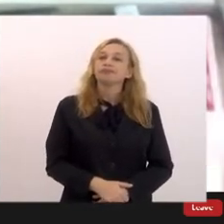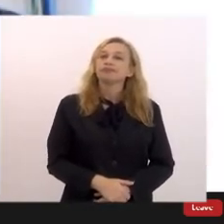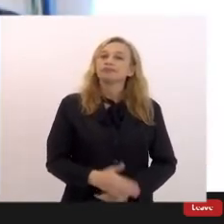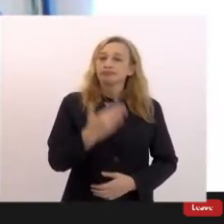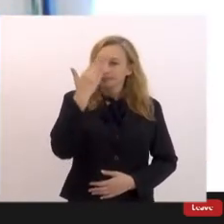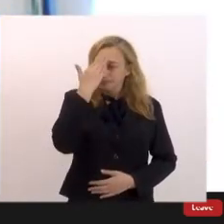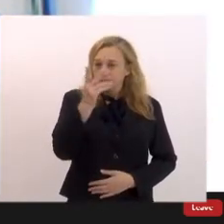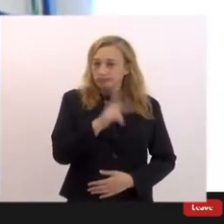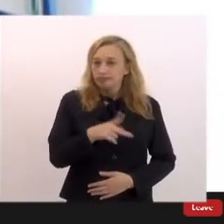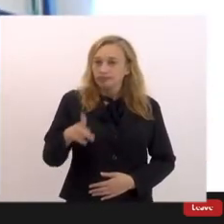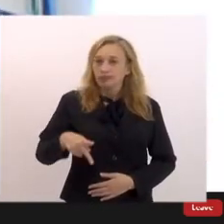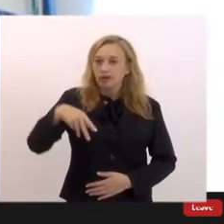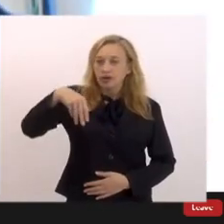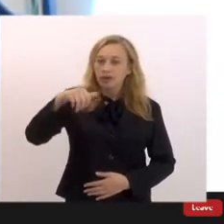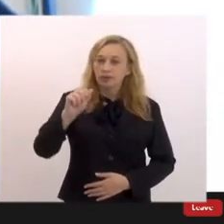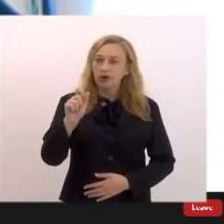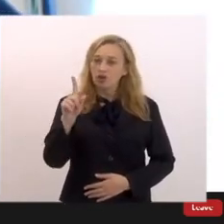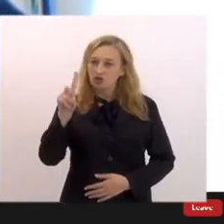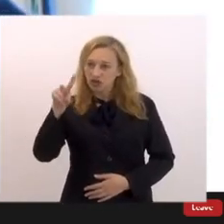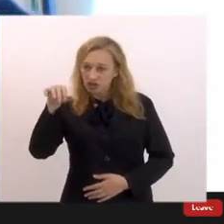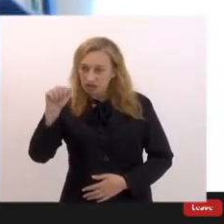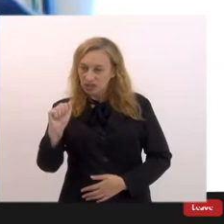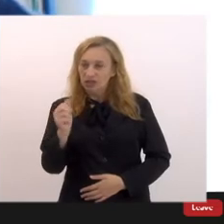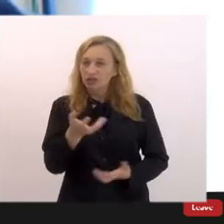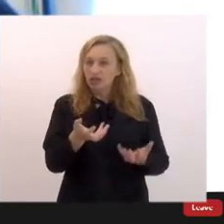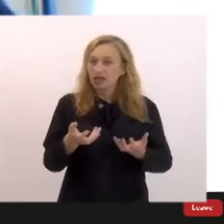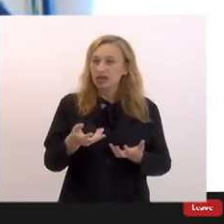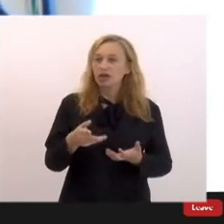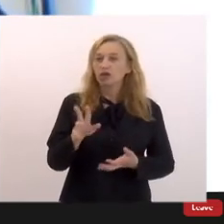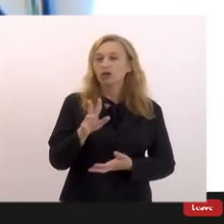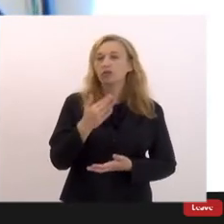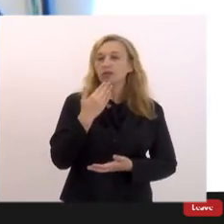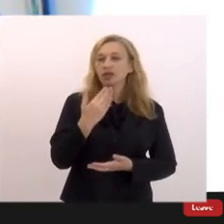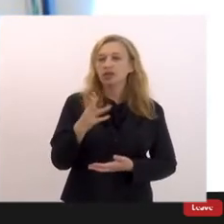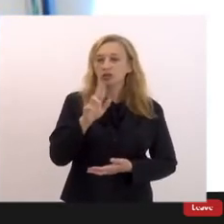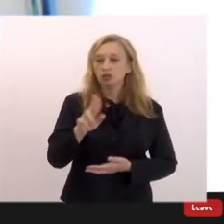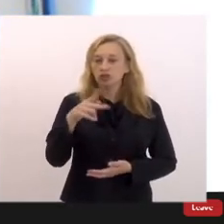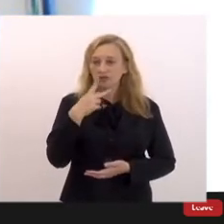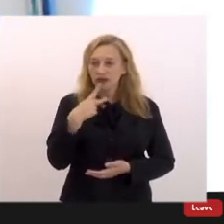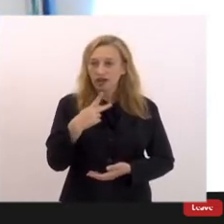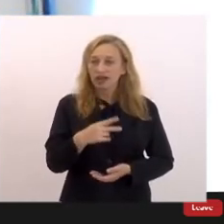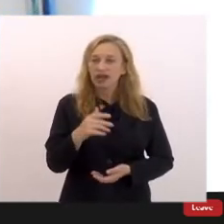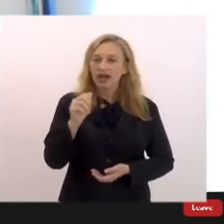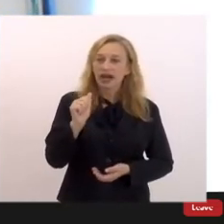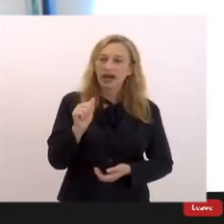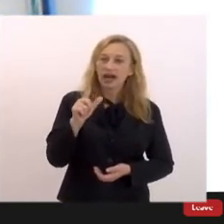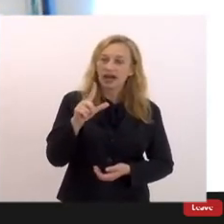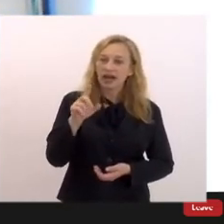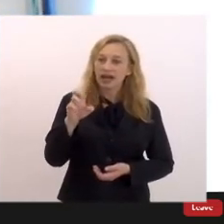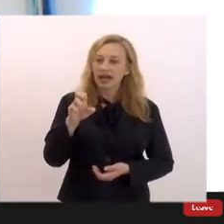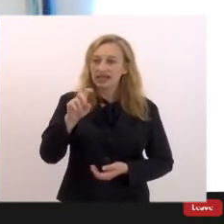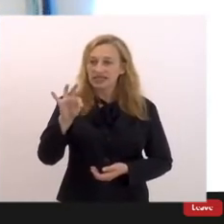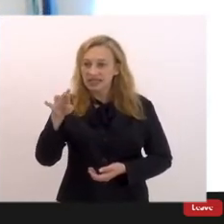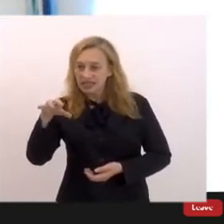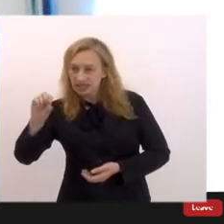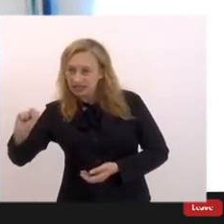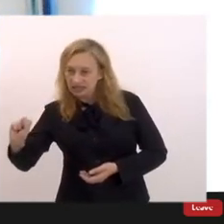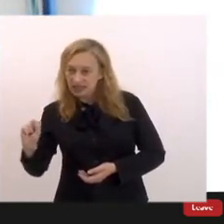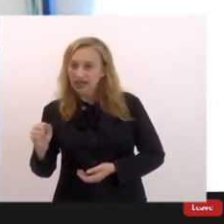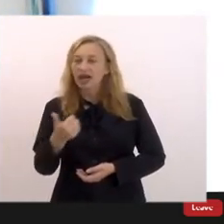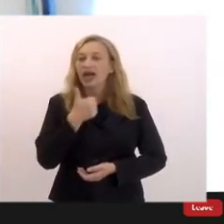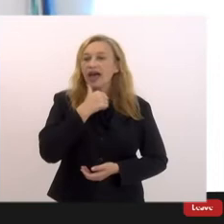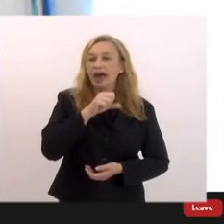Obrigado, professora Malvina. Eu quero chamar para fazer uso da palavra agora a Alessandra Mello, mãe